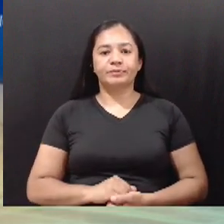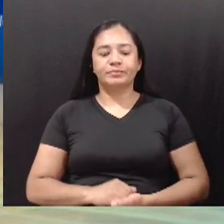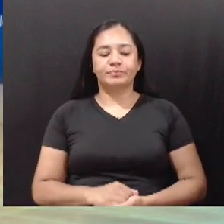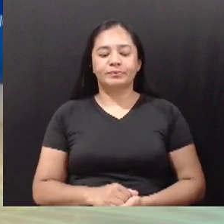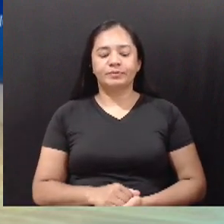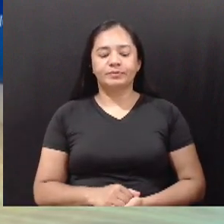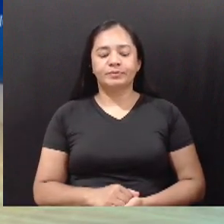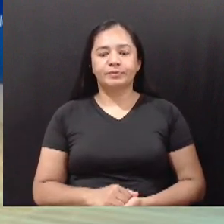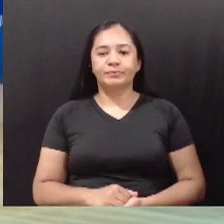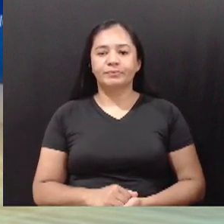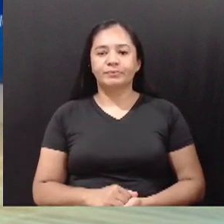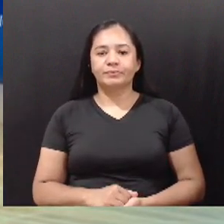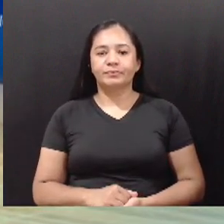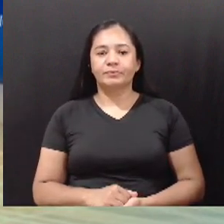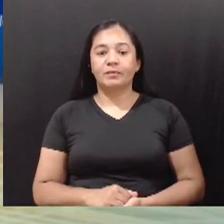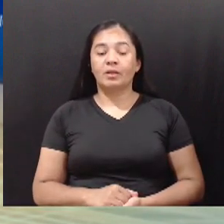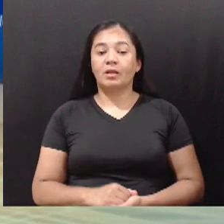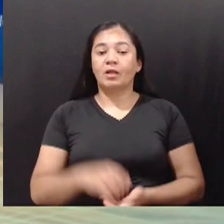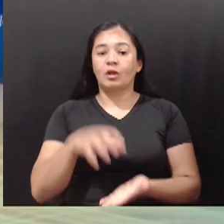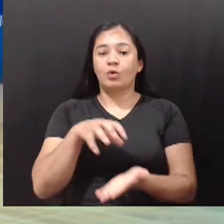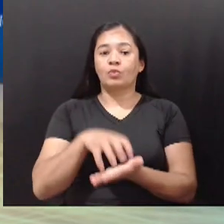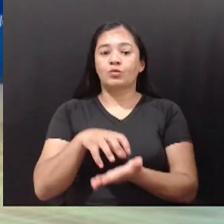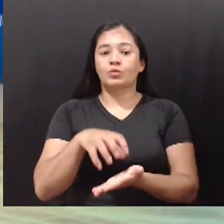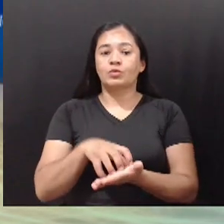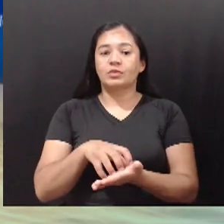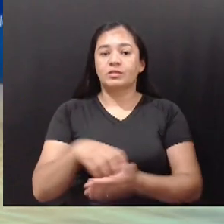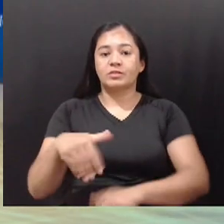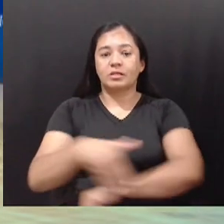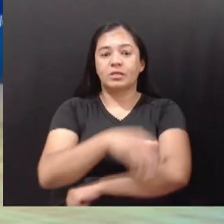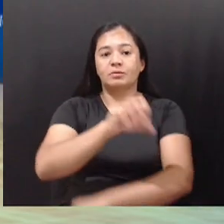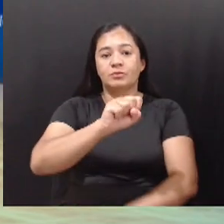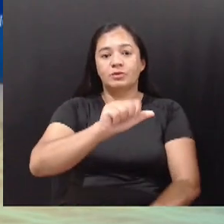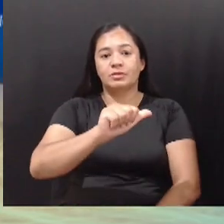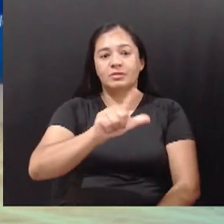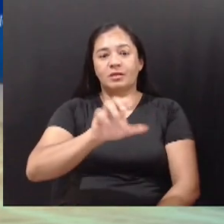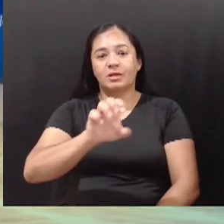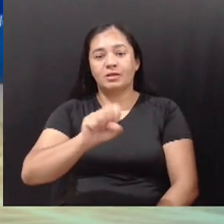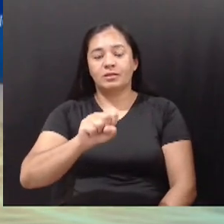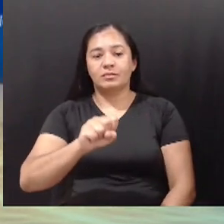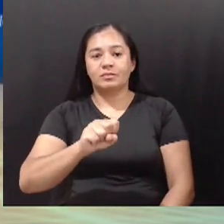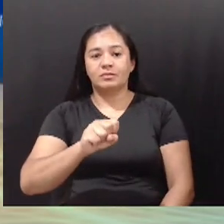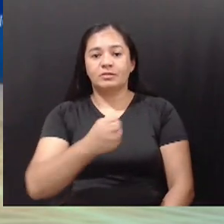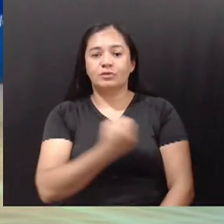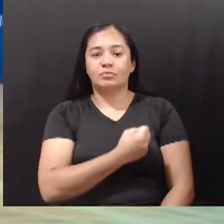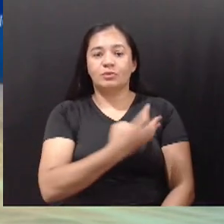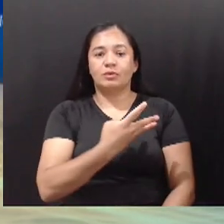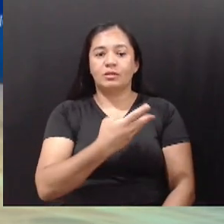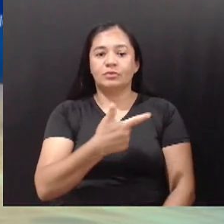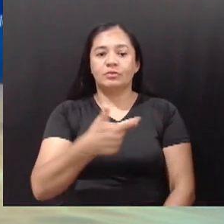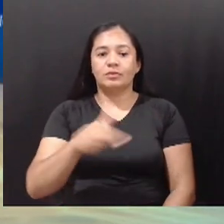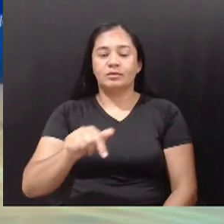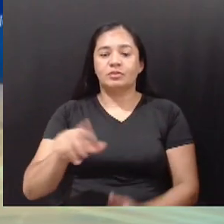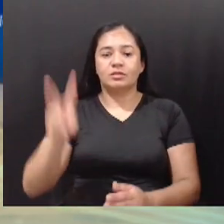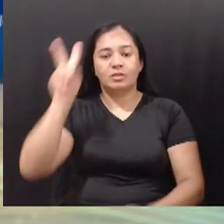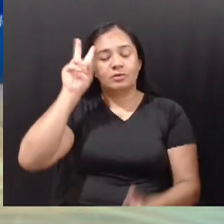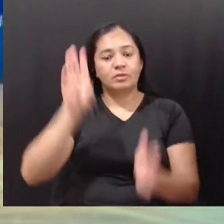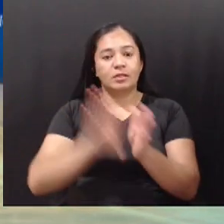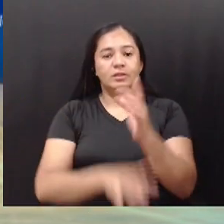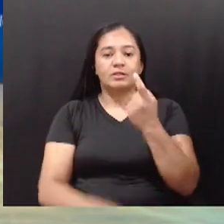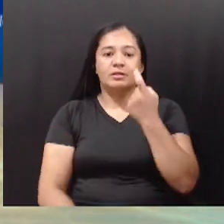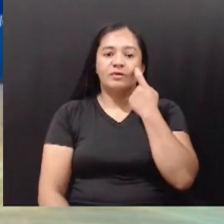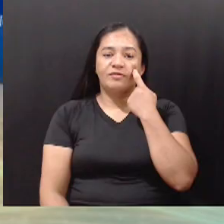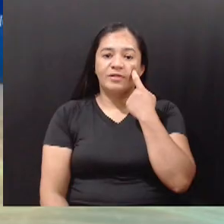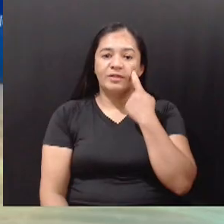cidadão.campinas.sp.gov.br. A unidade do centro fica na Avenida Campos Sales, número 427, de segunda a sexta-feira,